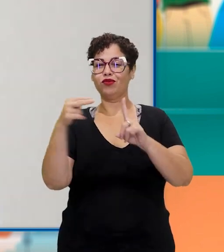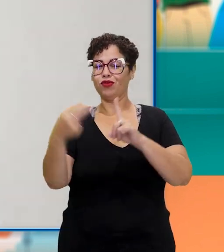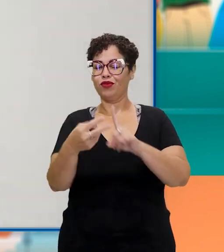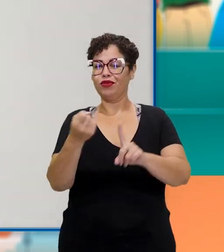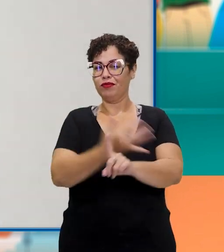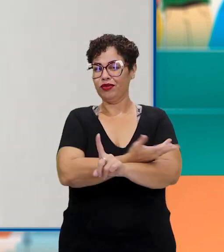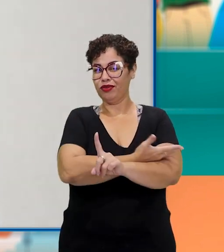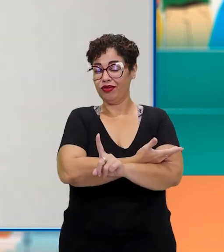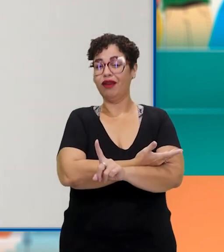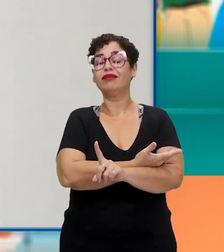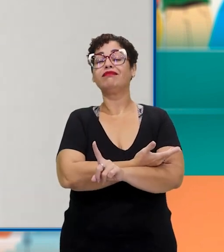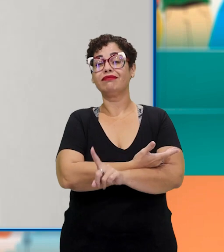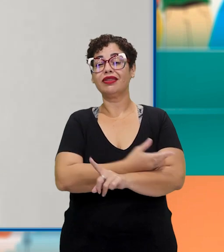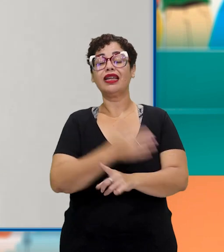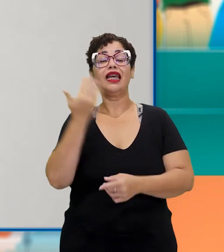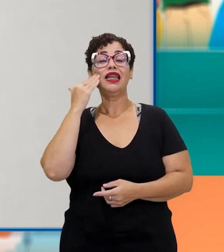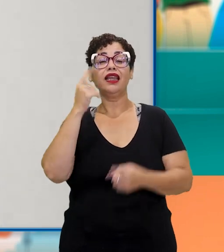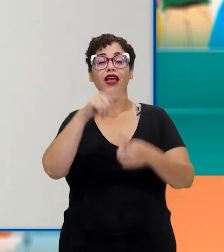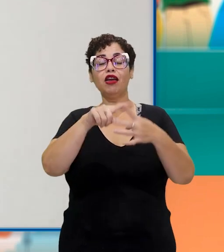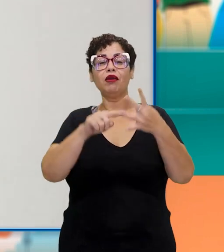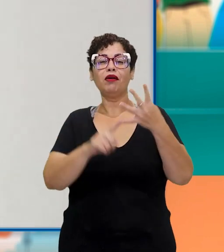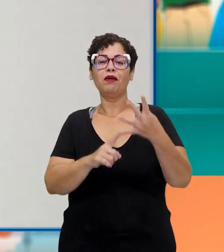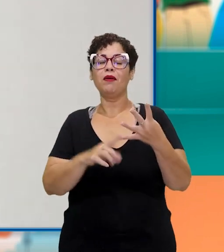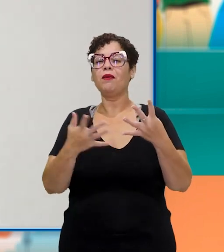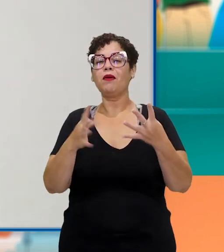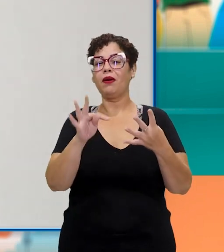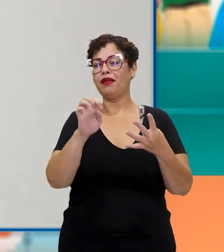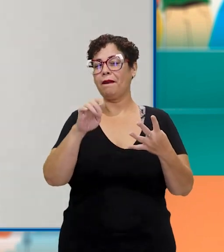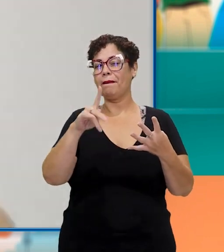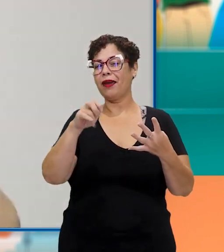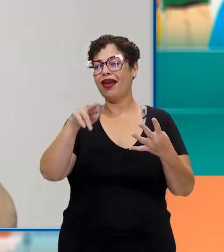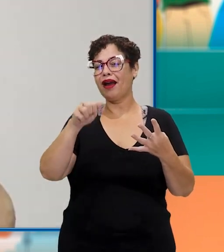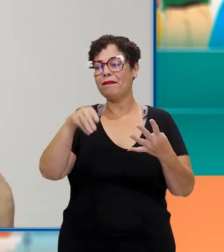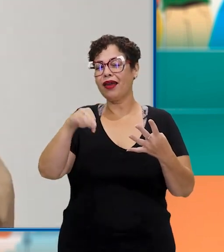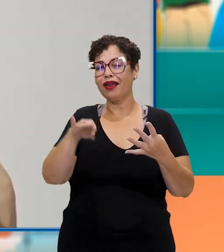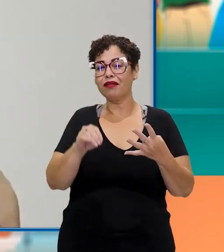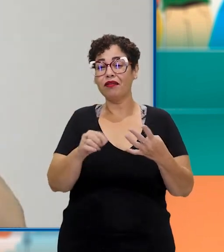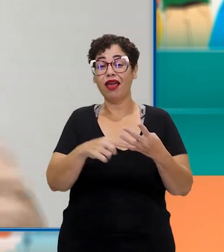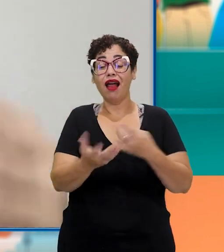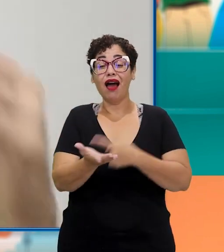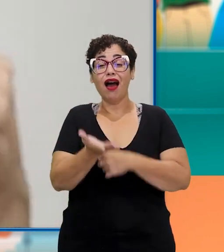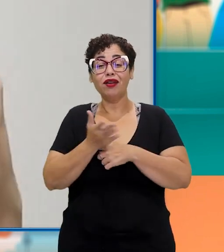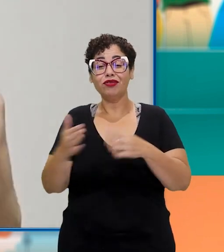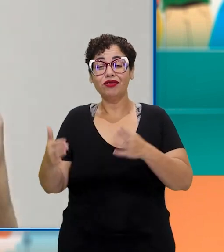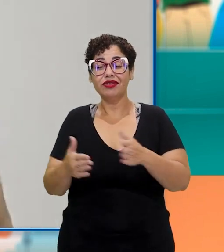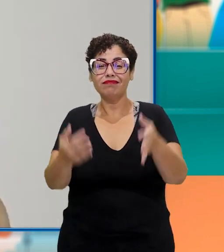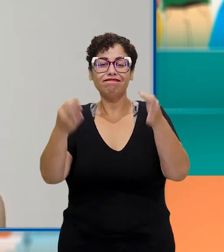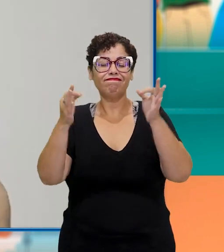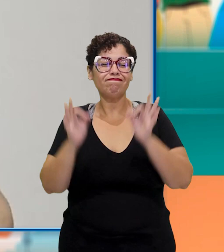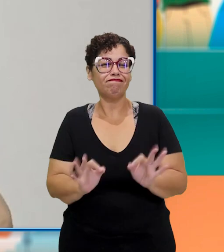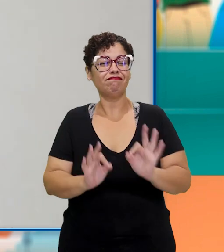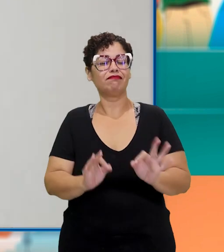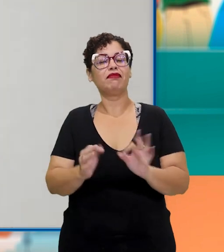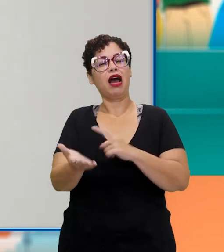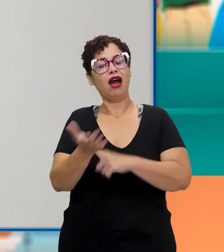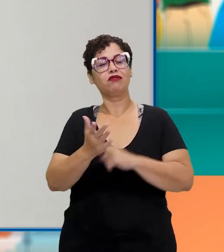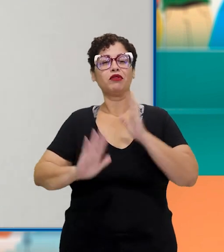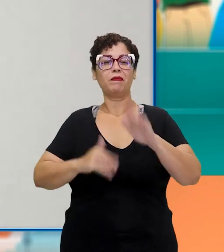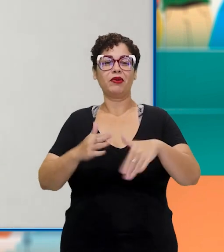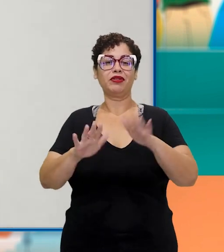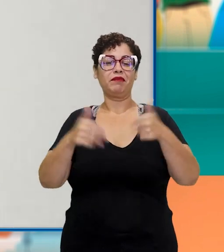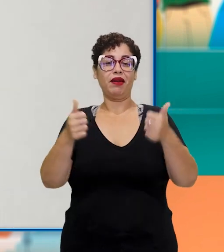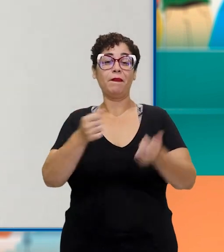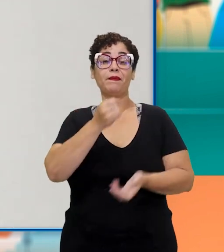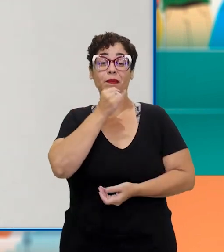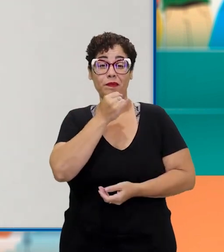socioemocional e entender sobre os 4 temperamentos. Isso trilha um caminho perfeito para nos auxiliar nesse